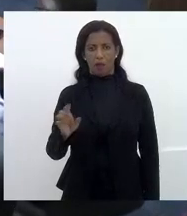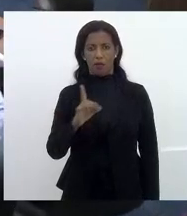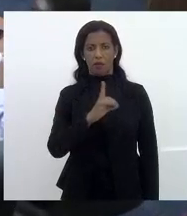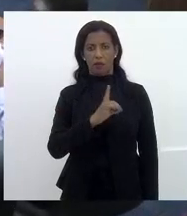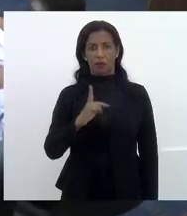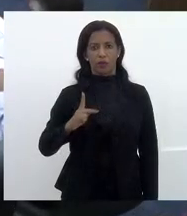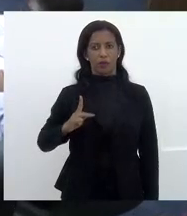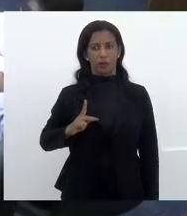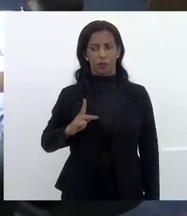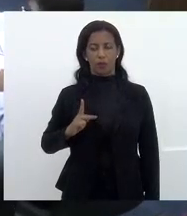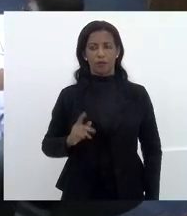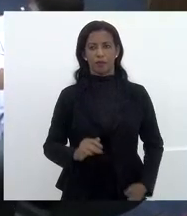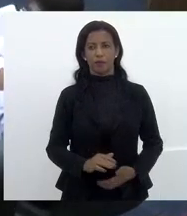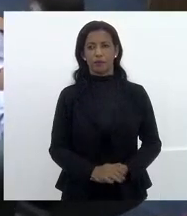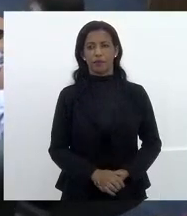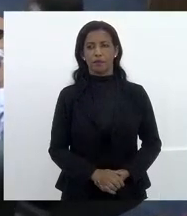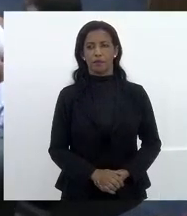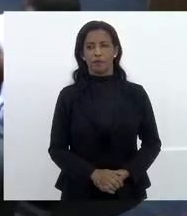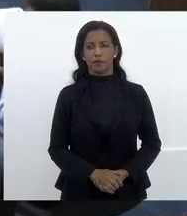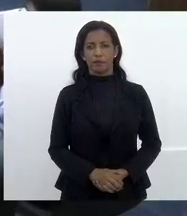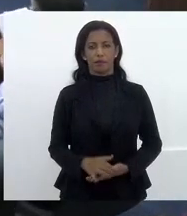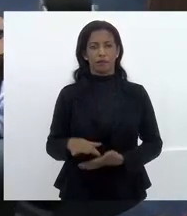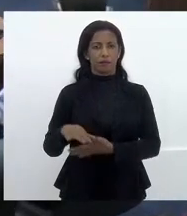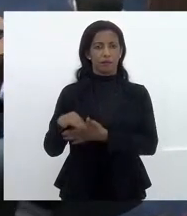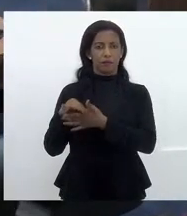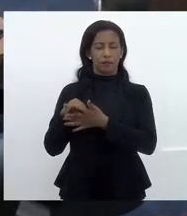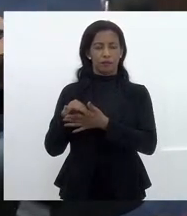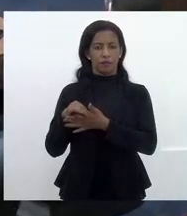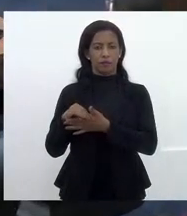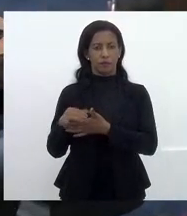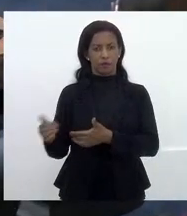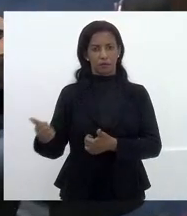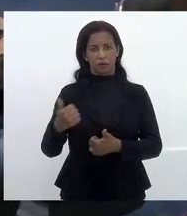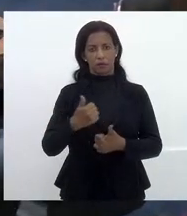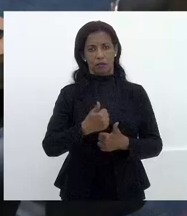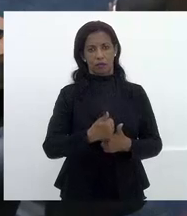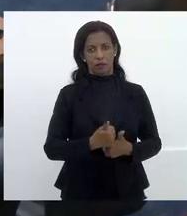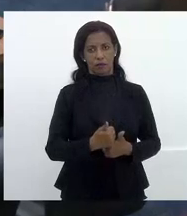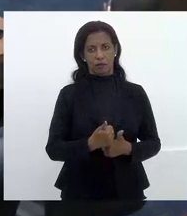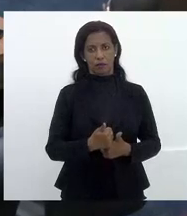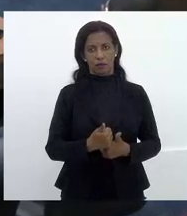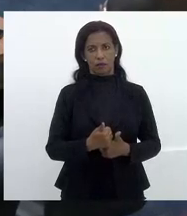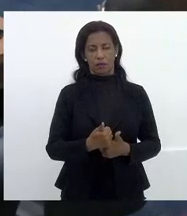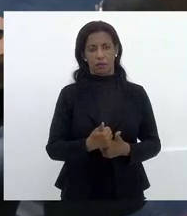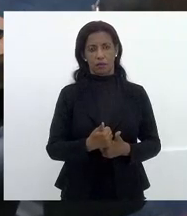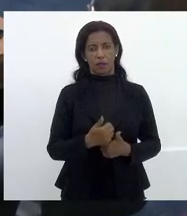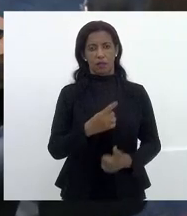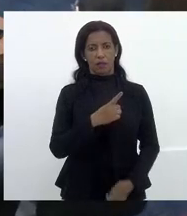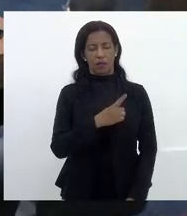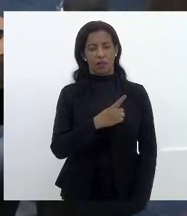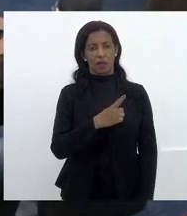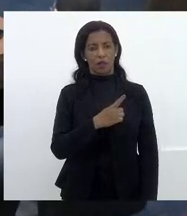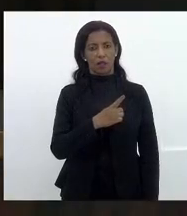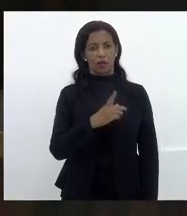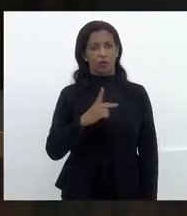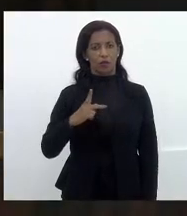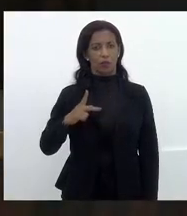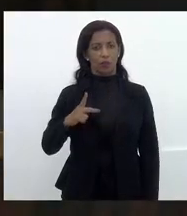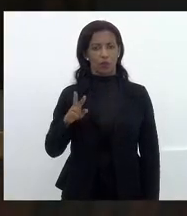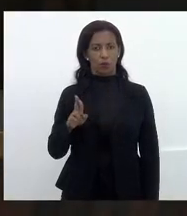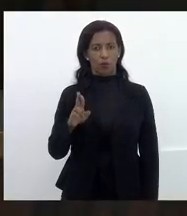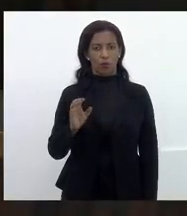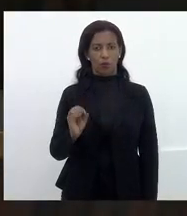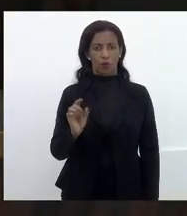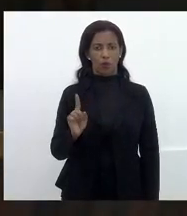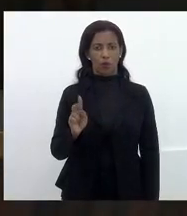pública assessora parlamentar na Defensoria representando o excelentíssimo defensor-geral do estado do Rodrigo Pacheco